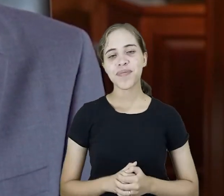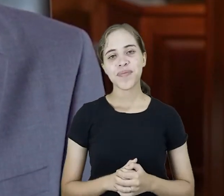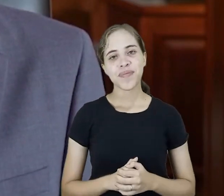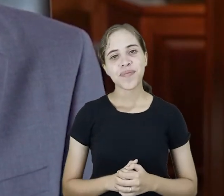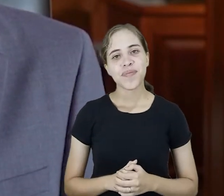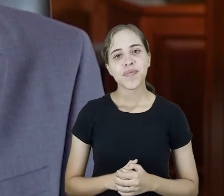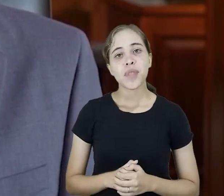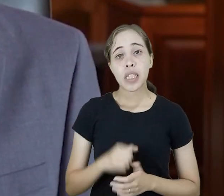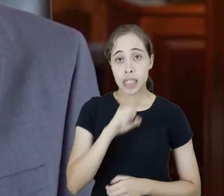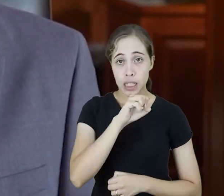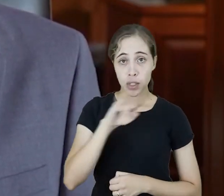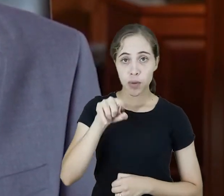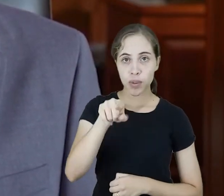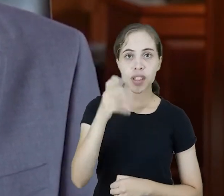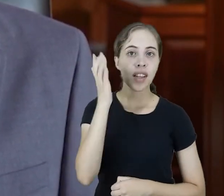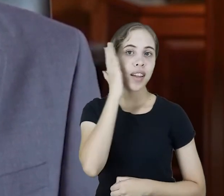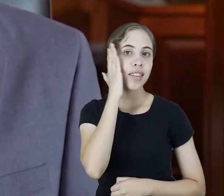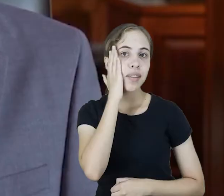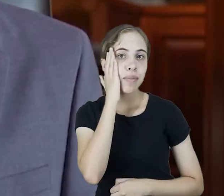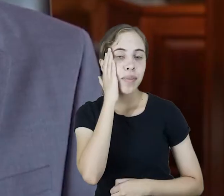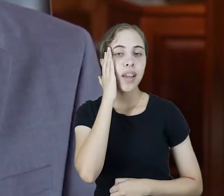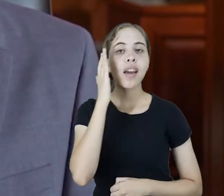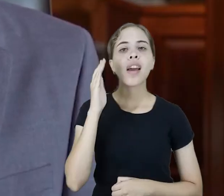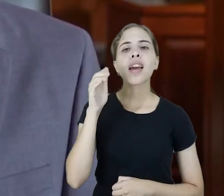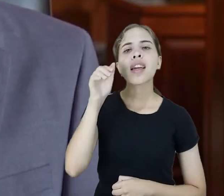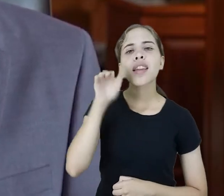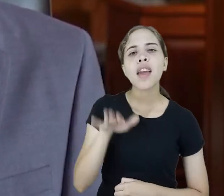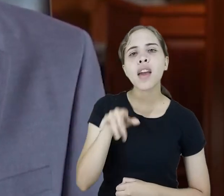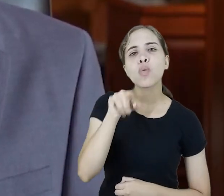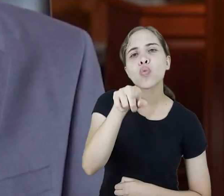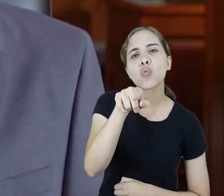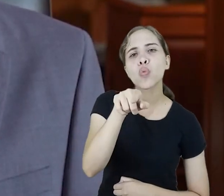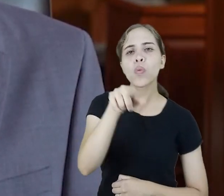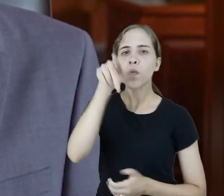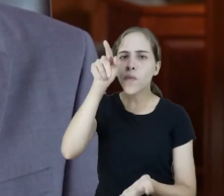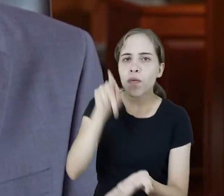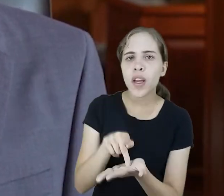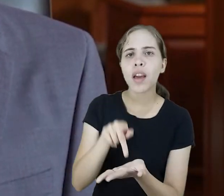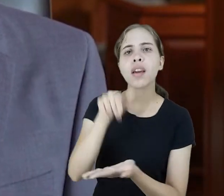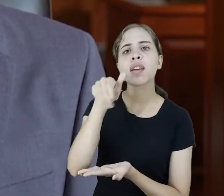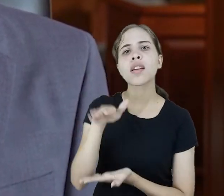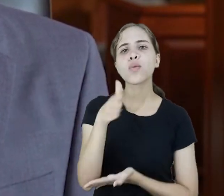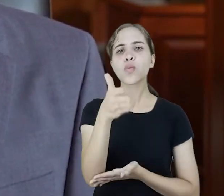Se você quer saber quem você é de verdade,